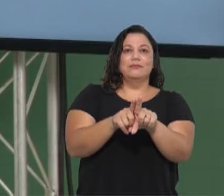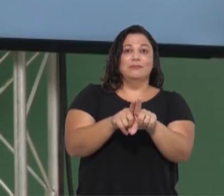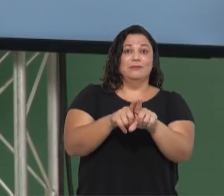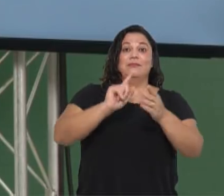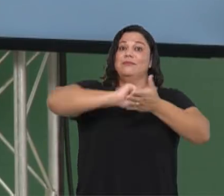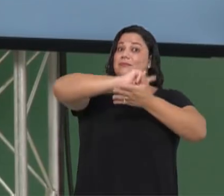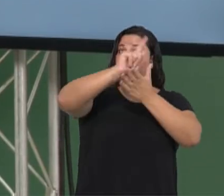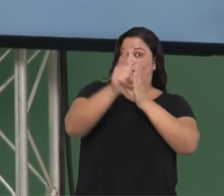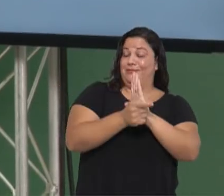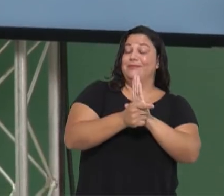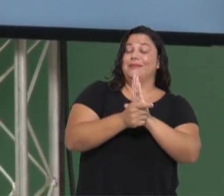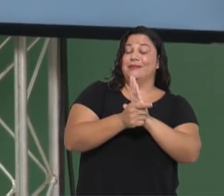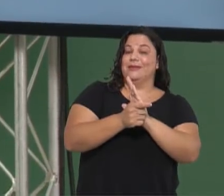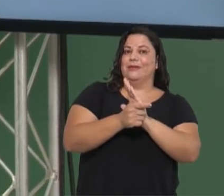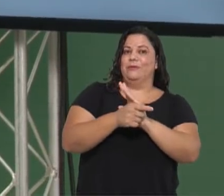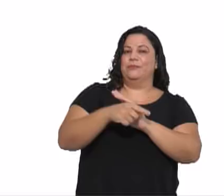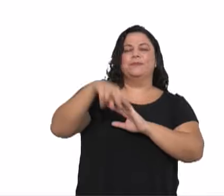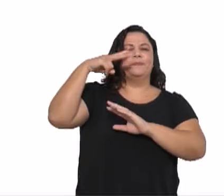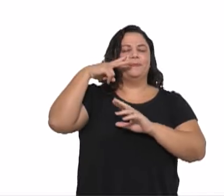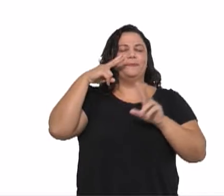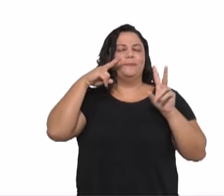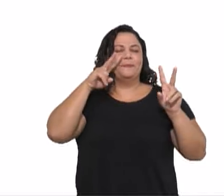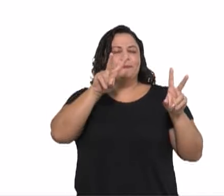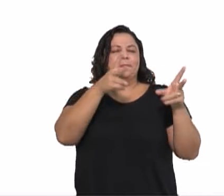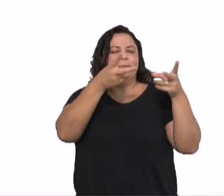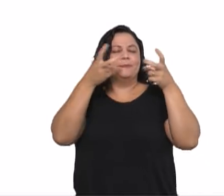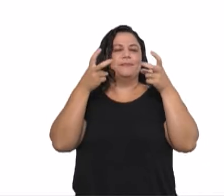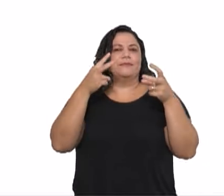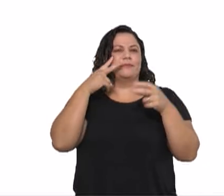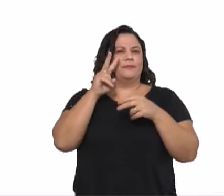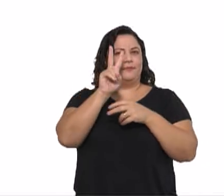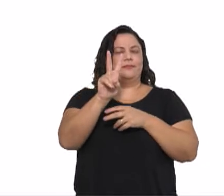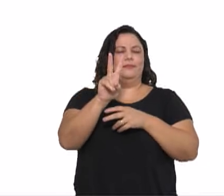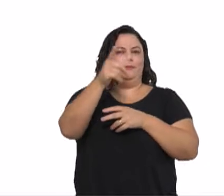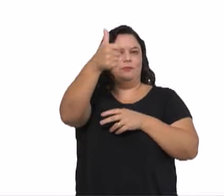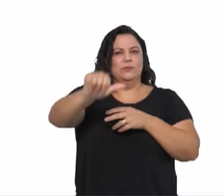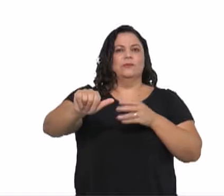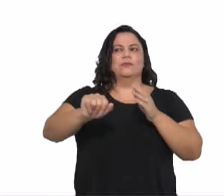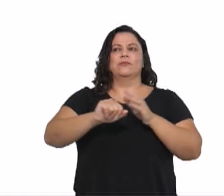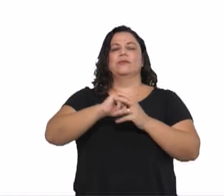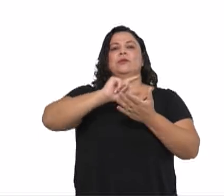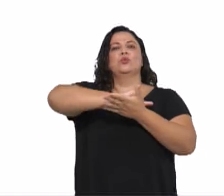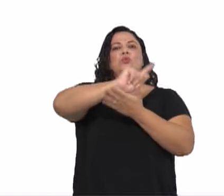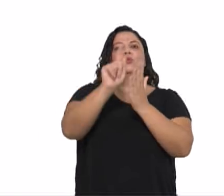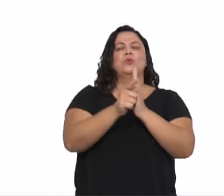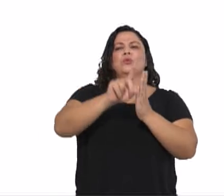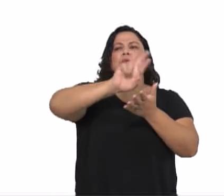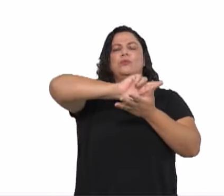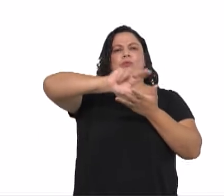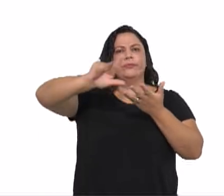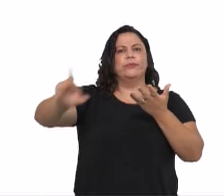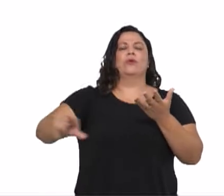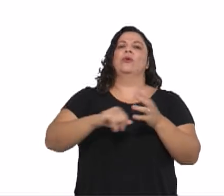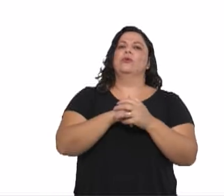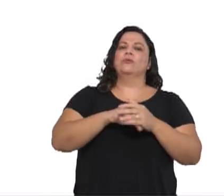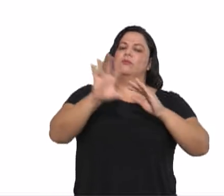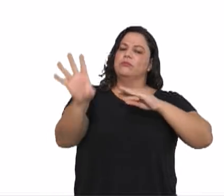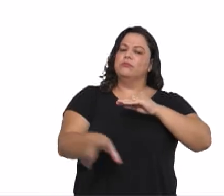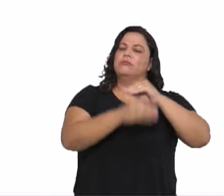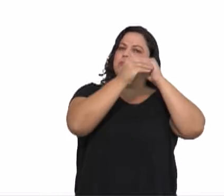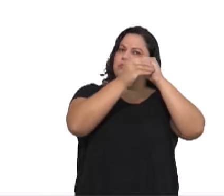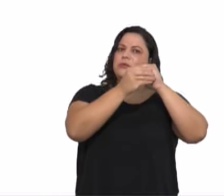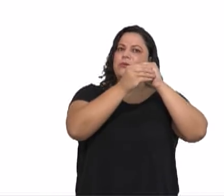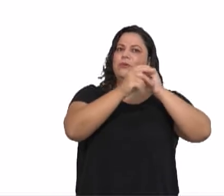os gêneros, revimos, né, todos os gêneros que foram trabalhados durante esses dias, fazendo uma conclusão